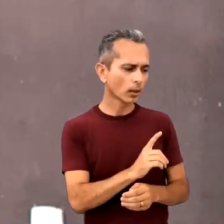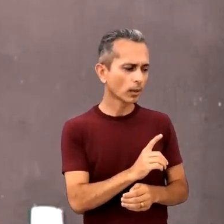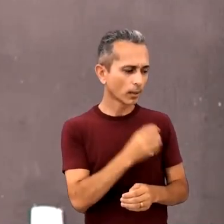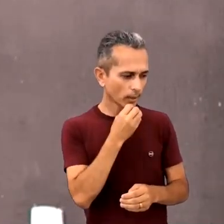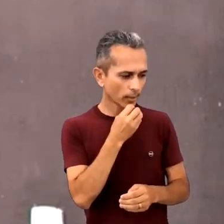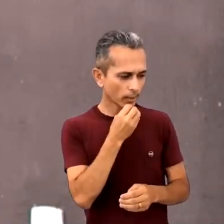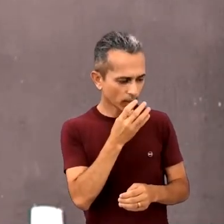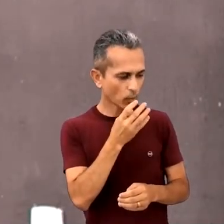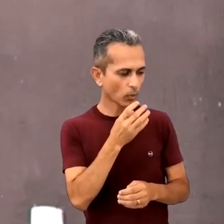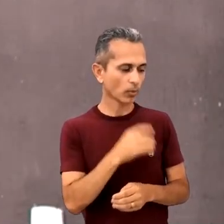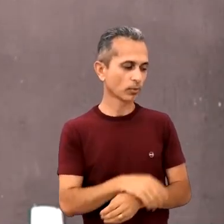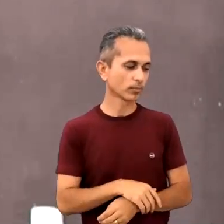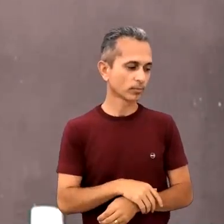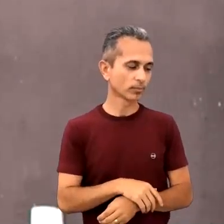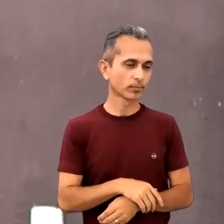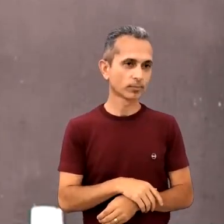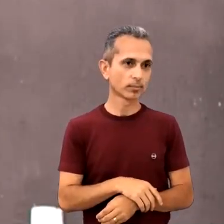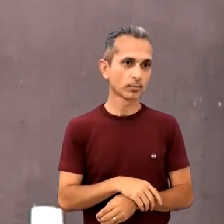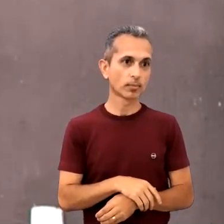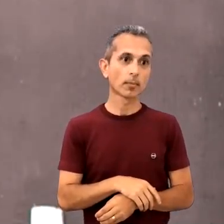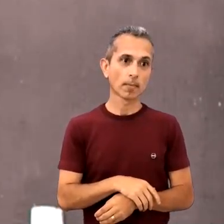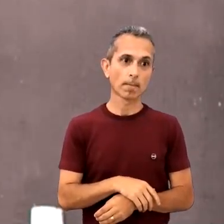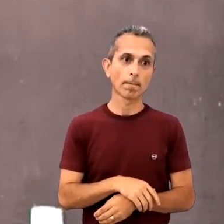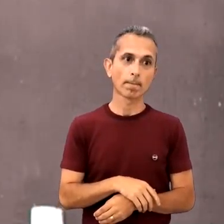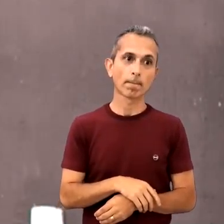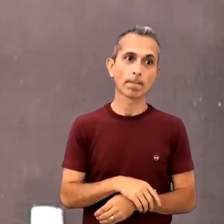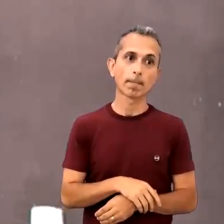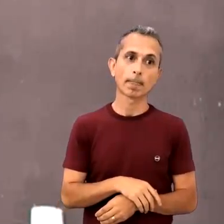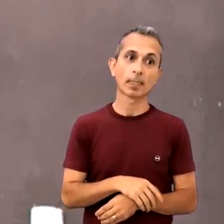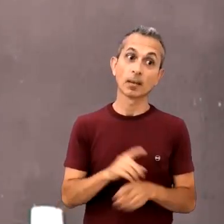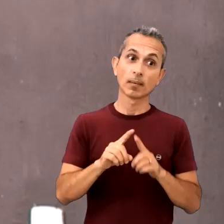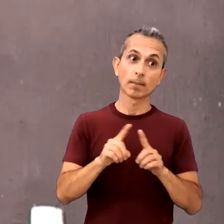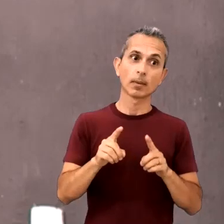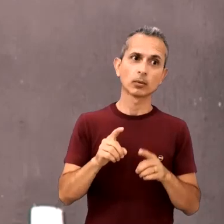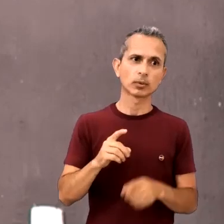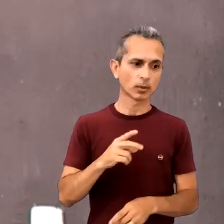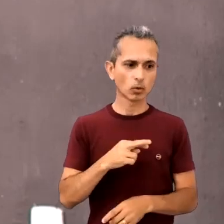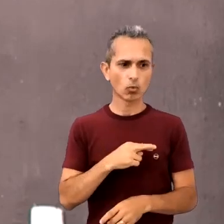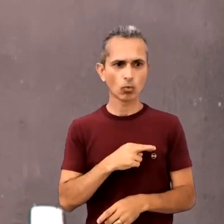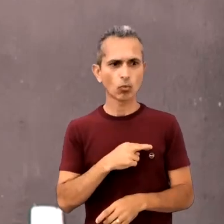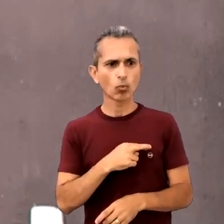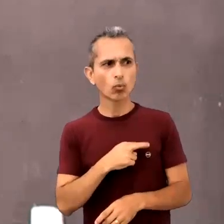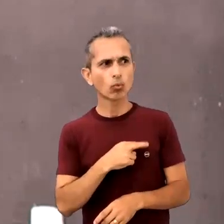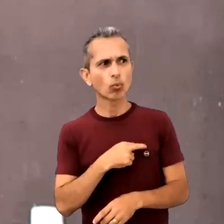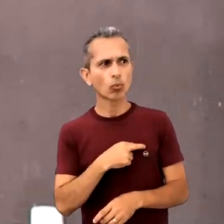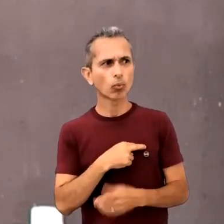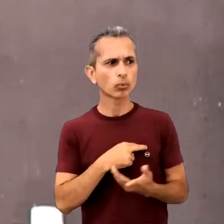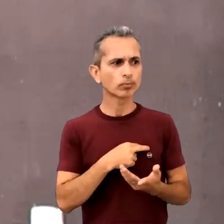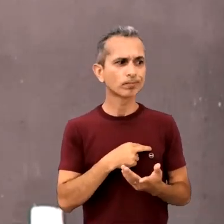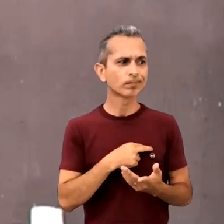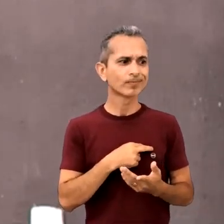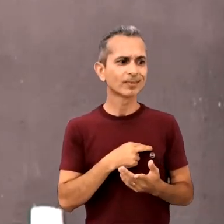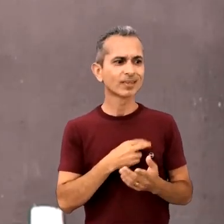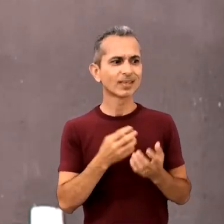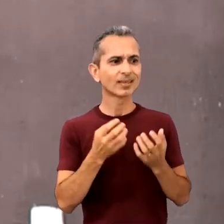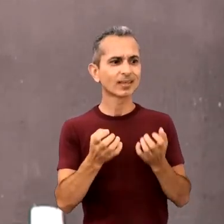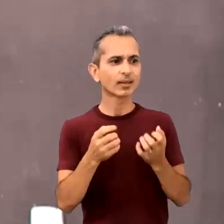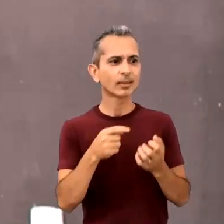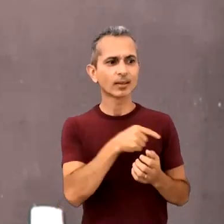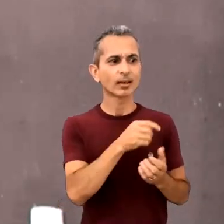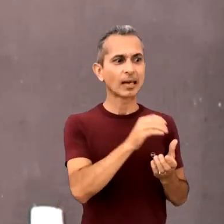Mas ela não deixou que ele determinasse o caminho, não, porque o alvo dela não era o resultado. O alvo dela era obedecer a